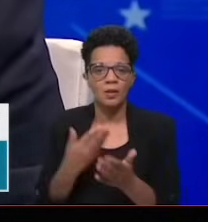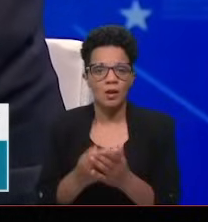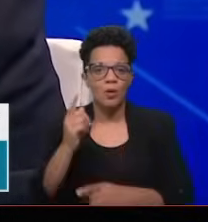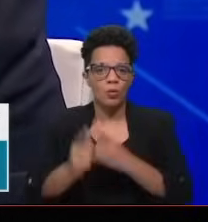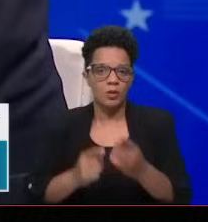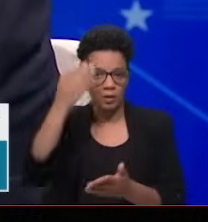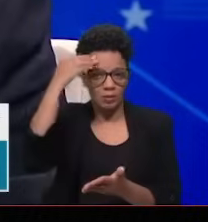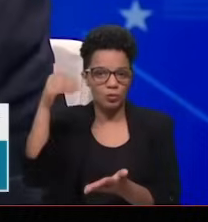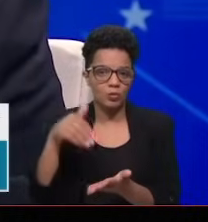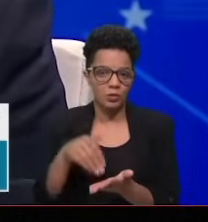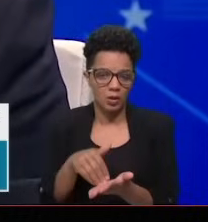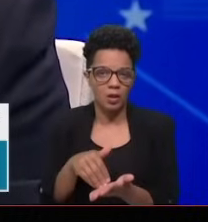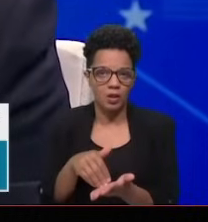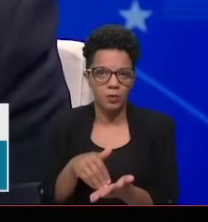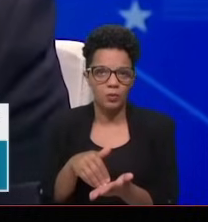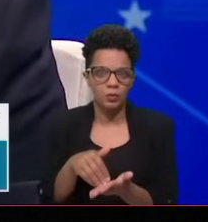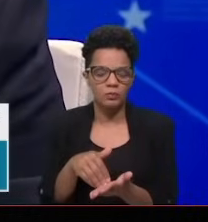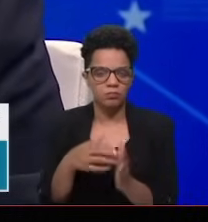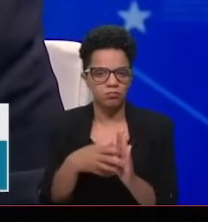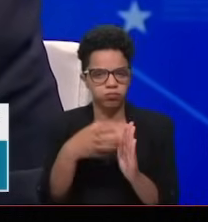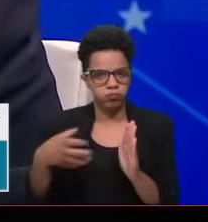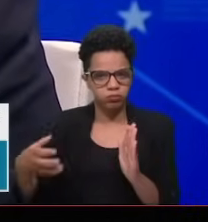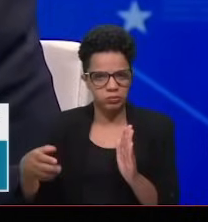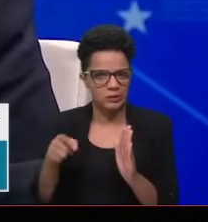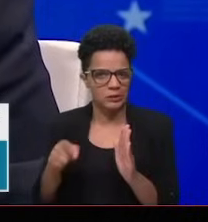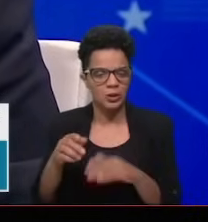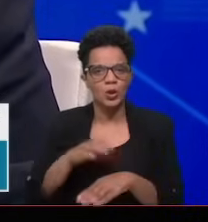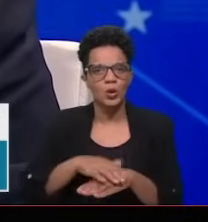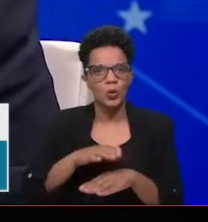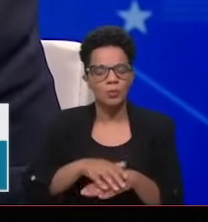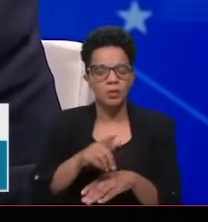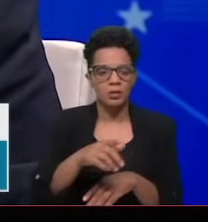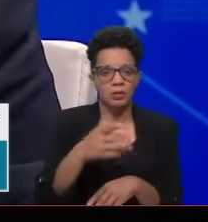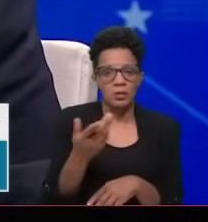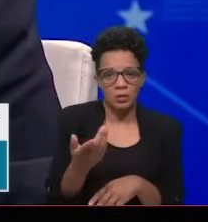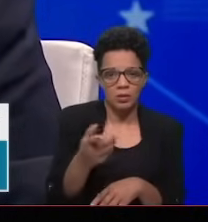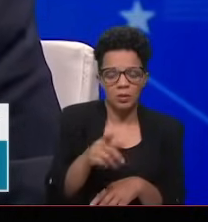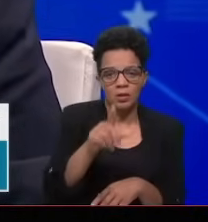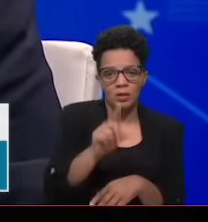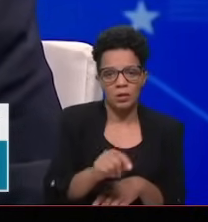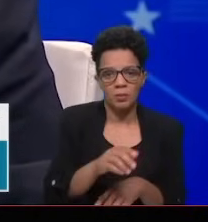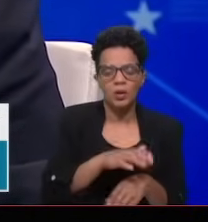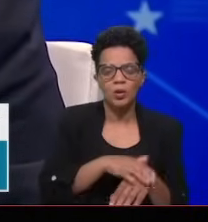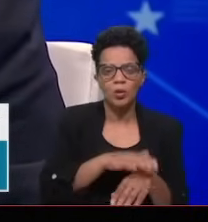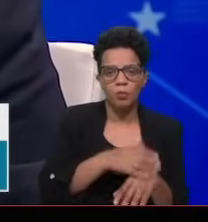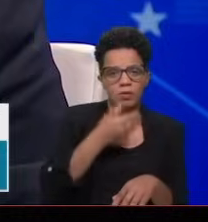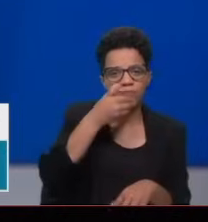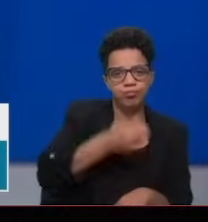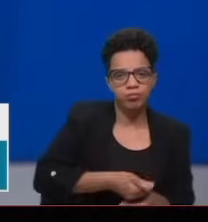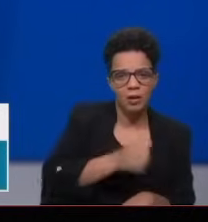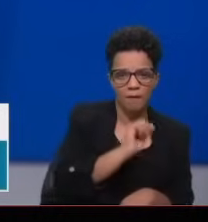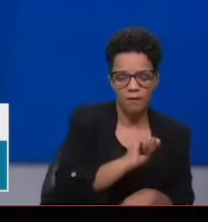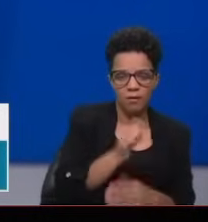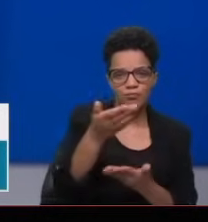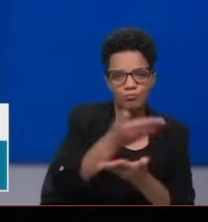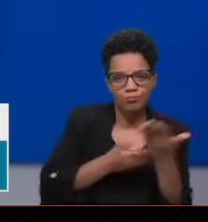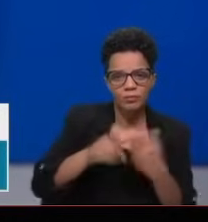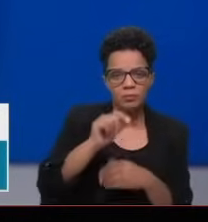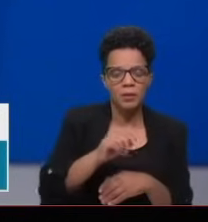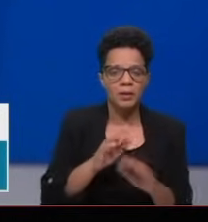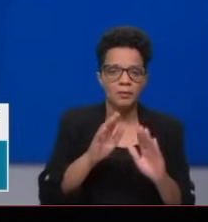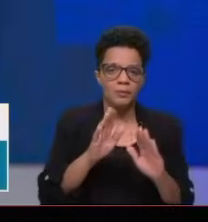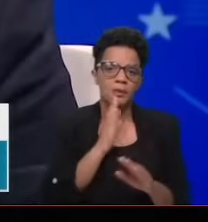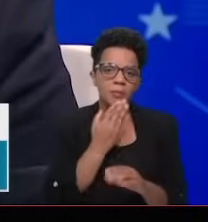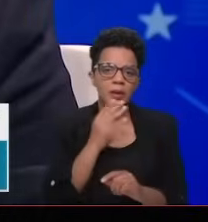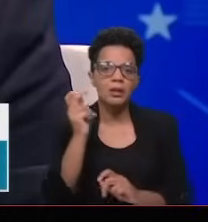um resultado complicado e é isso é por isso mas como o senhor sabe até por via da sua experiência as negociações também dependem muito do que